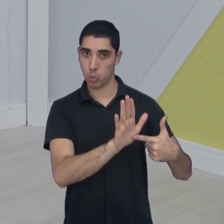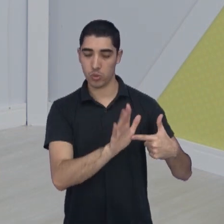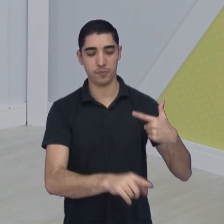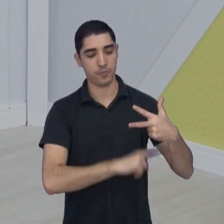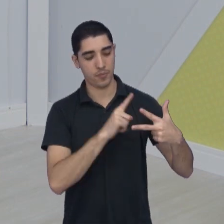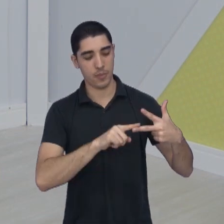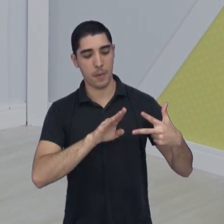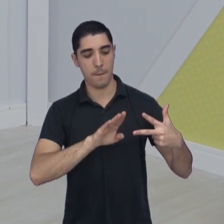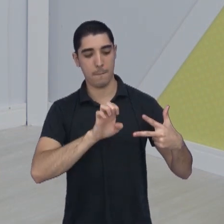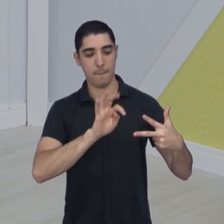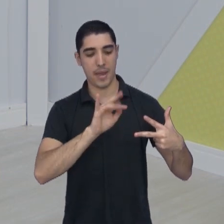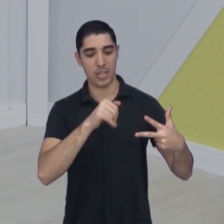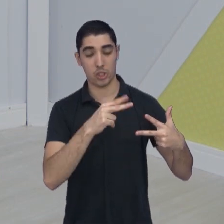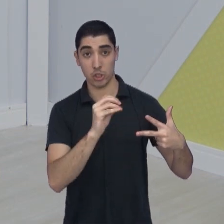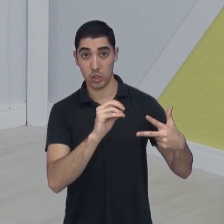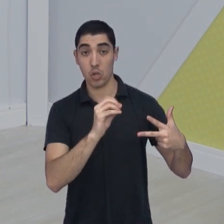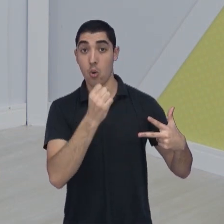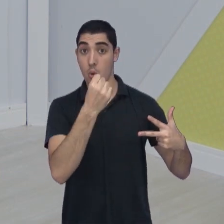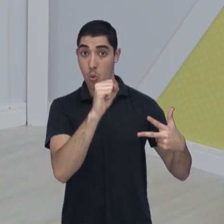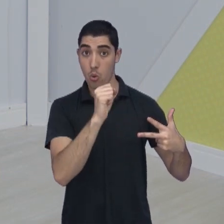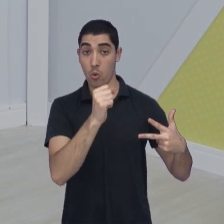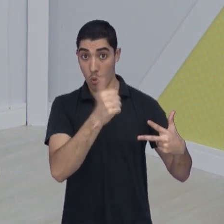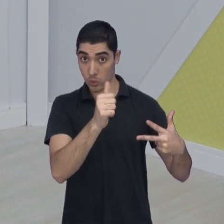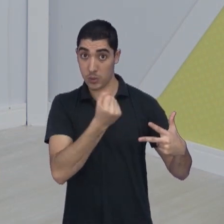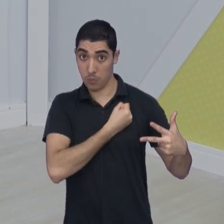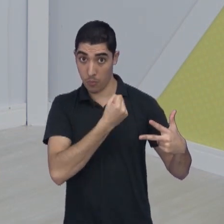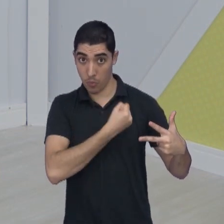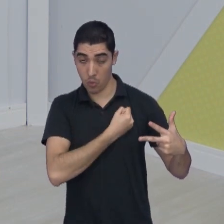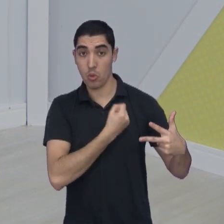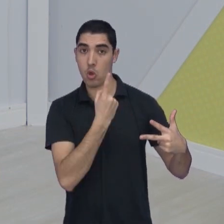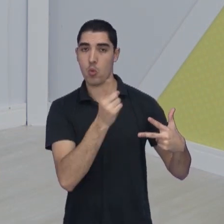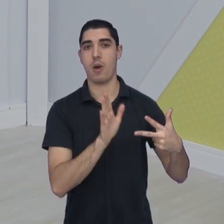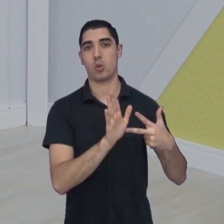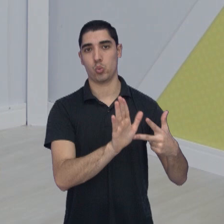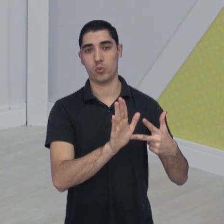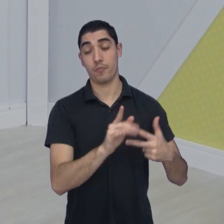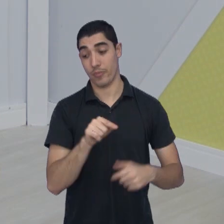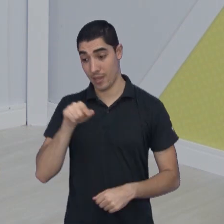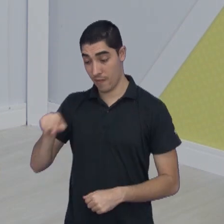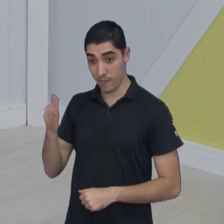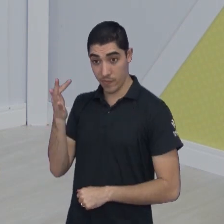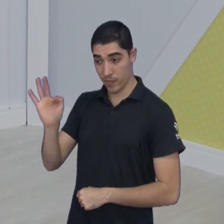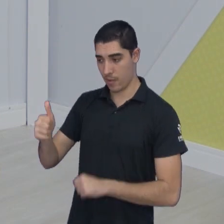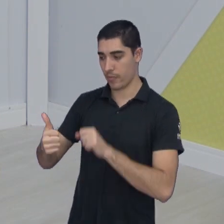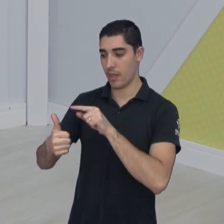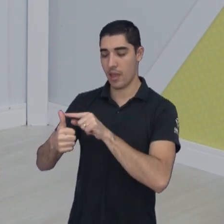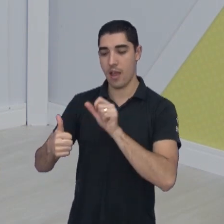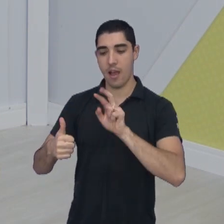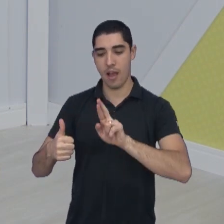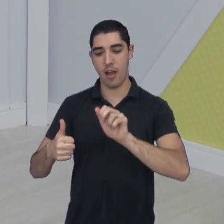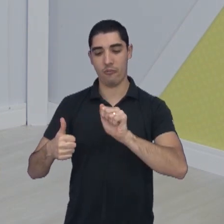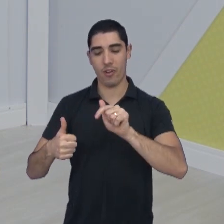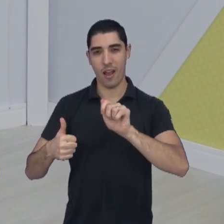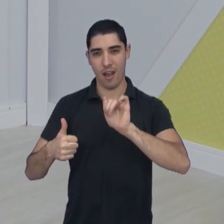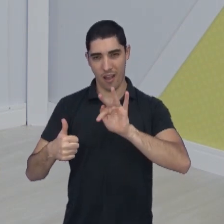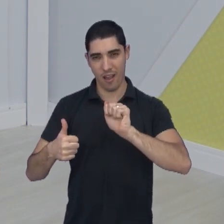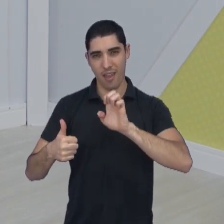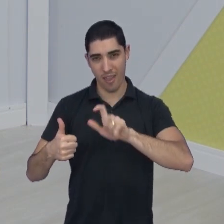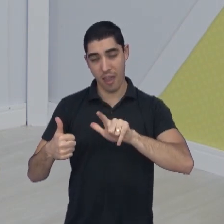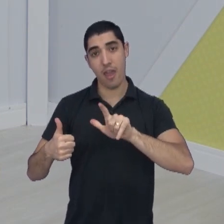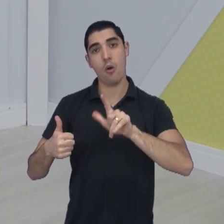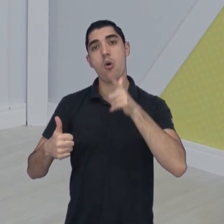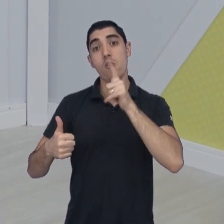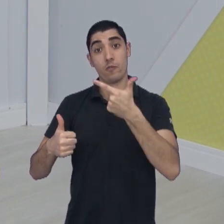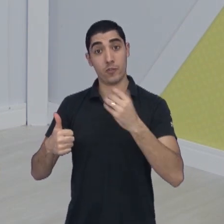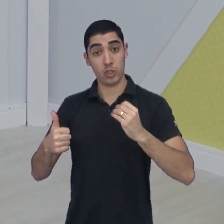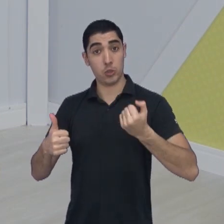e o Betinho, 11 pontos, 8 rebotes e 1 assistência. Pelo lado da equipe de Franca, Rafael Hetzheimer, 20 pontos na partida,